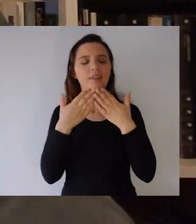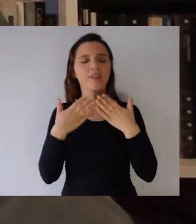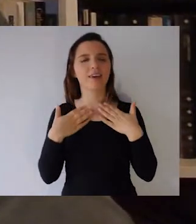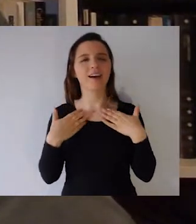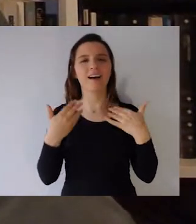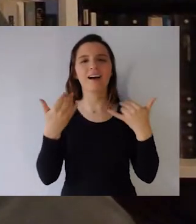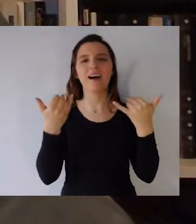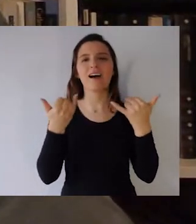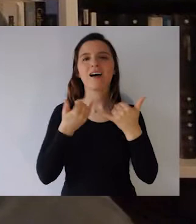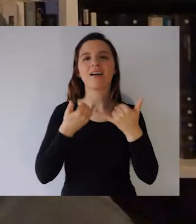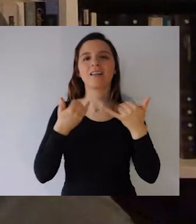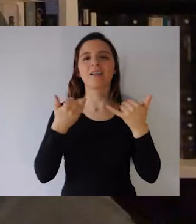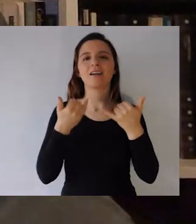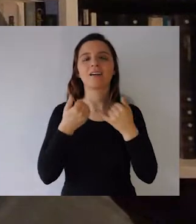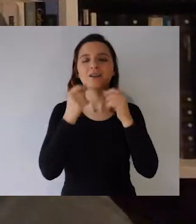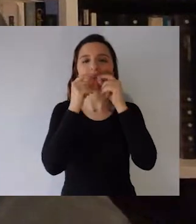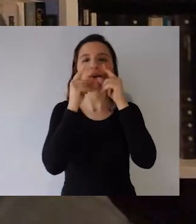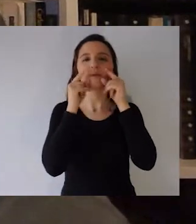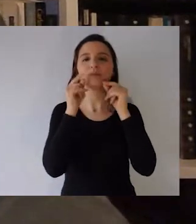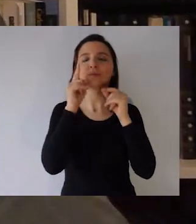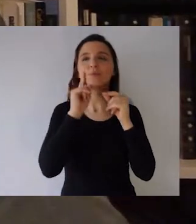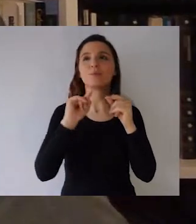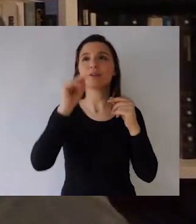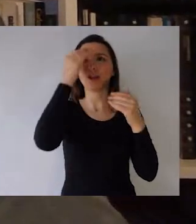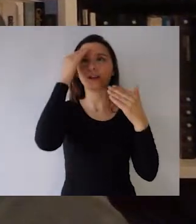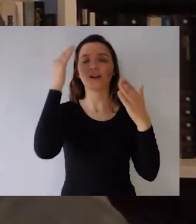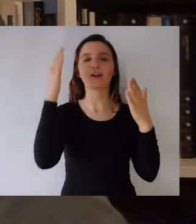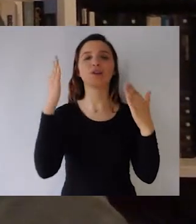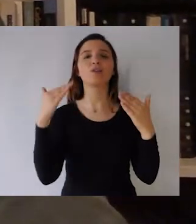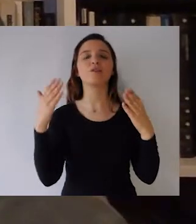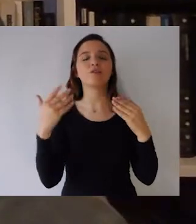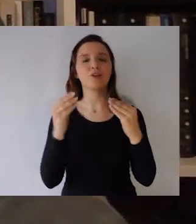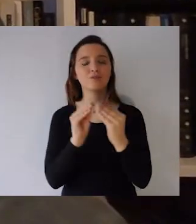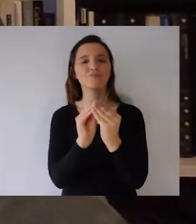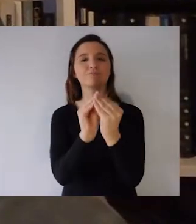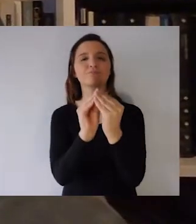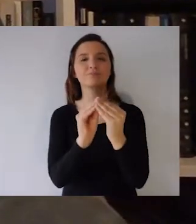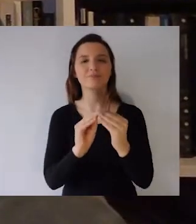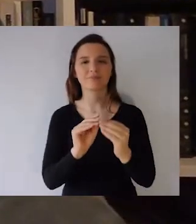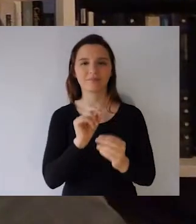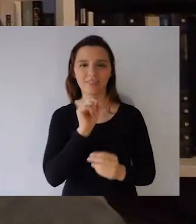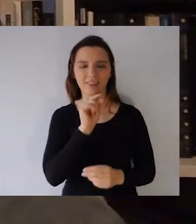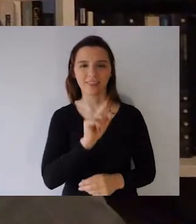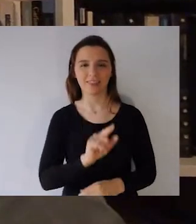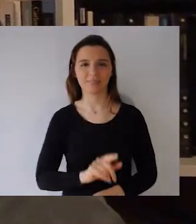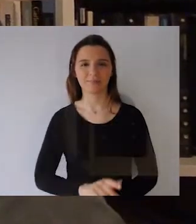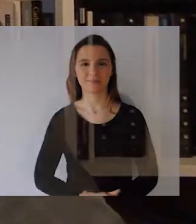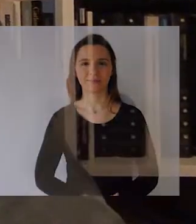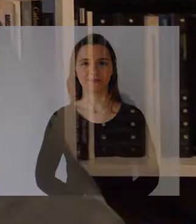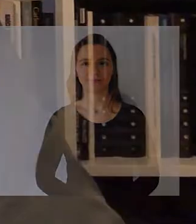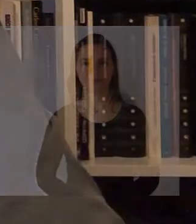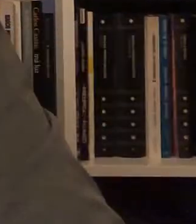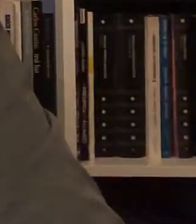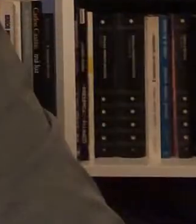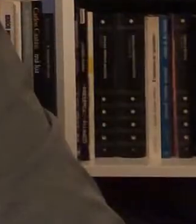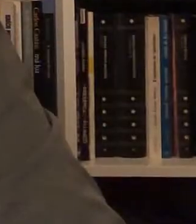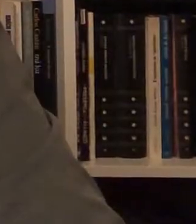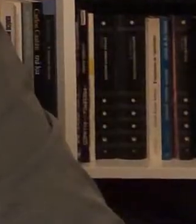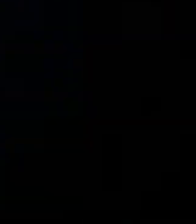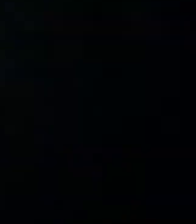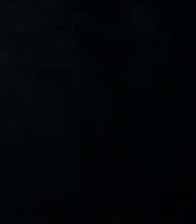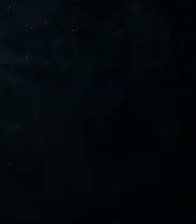a alegria no naufrágio dos lábios das meninas do verão.